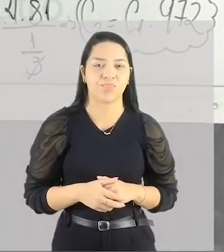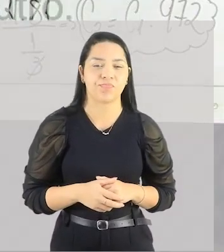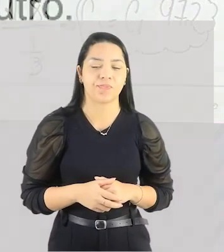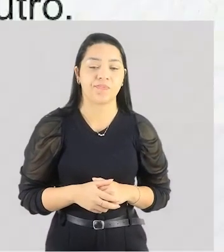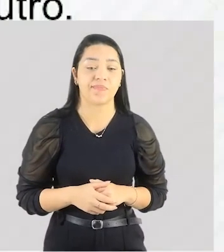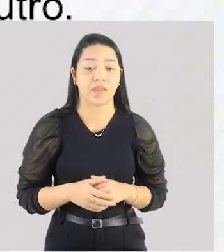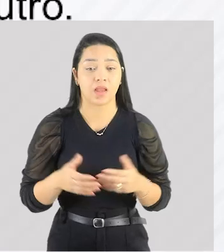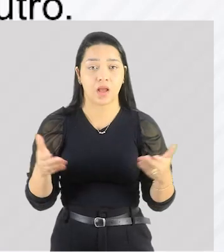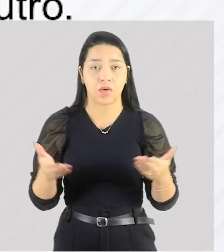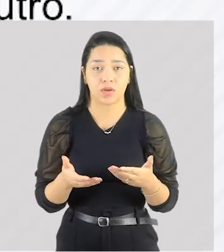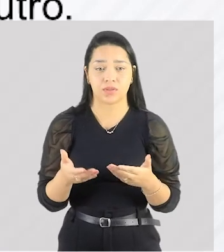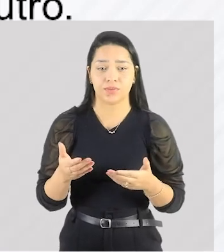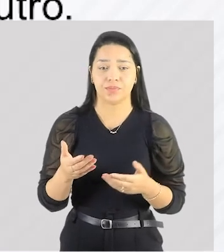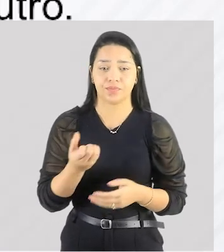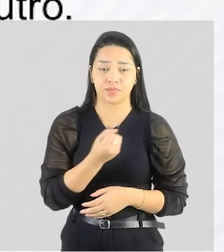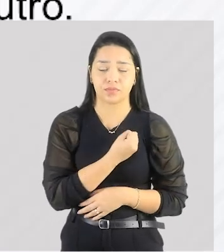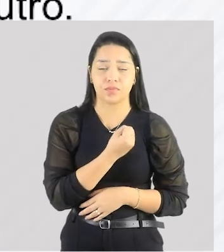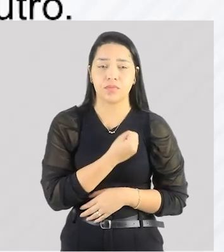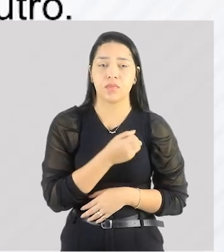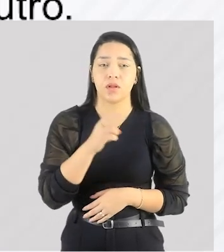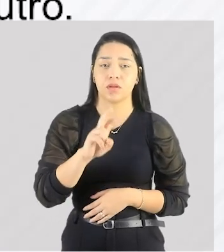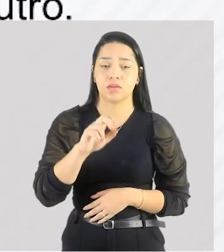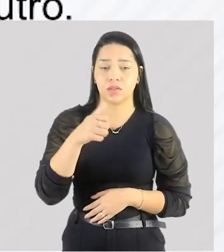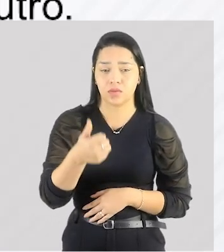próxima questão.